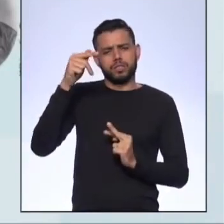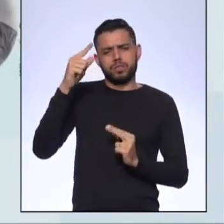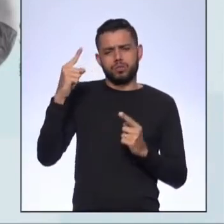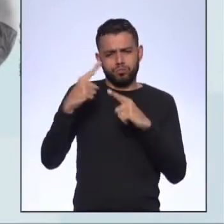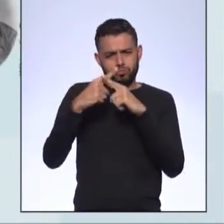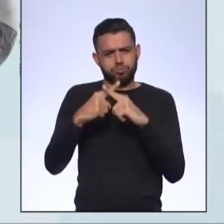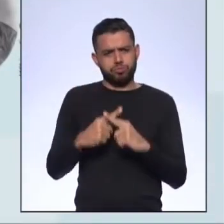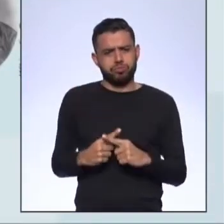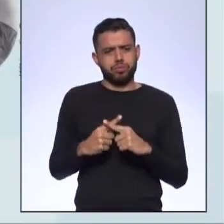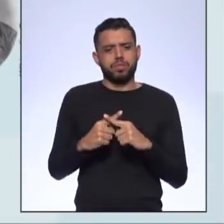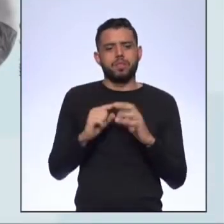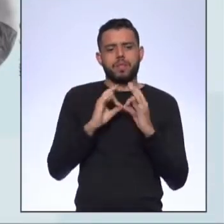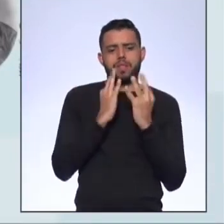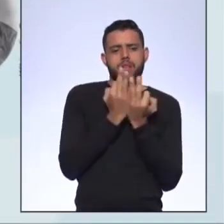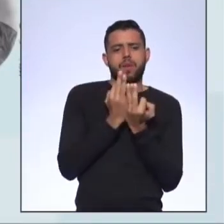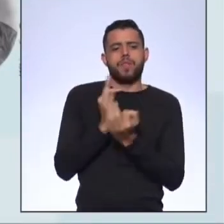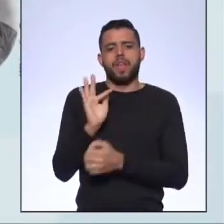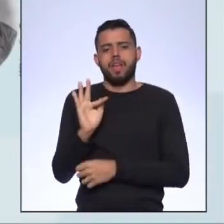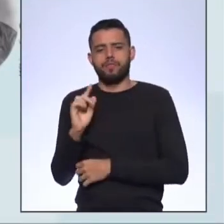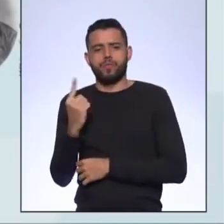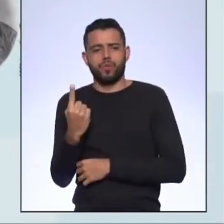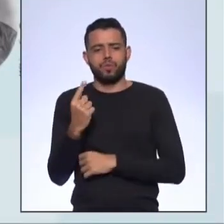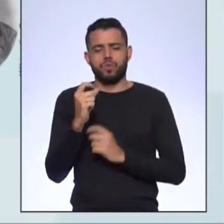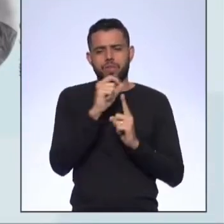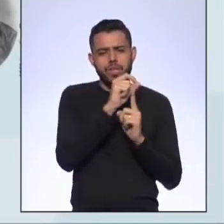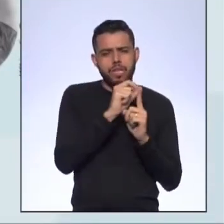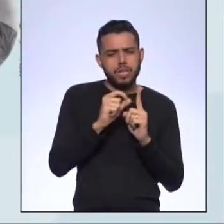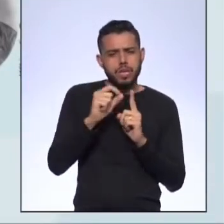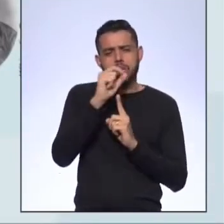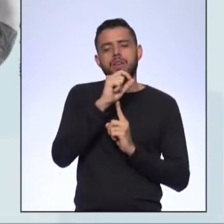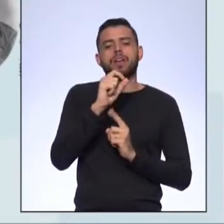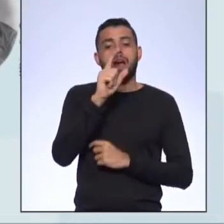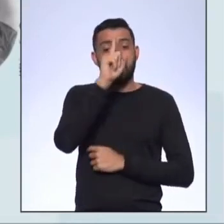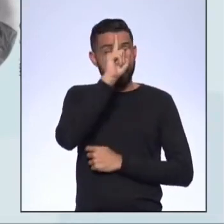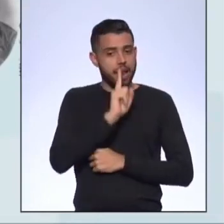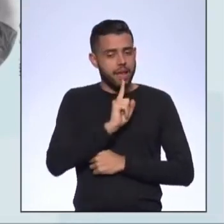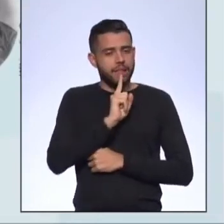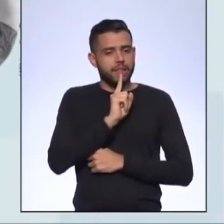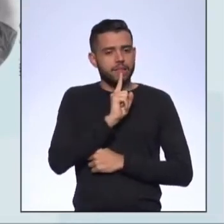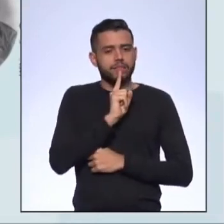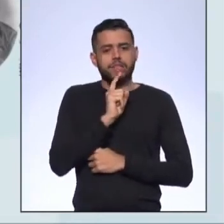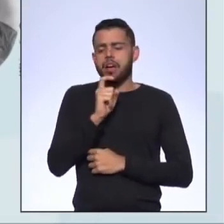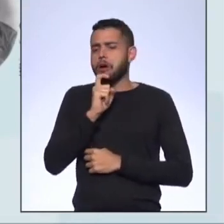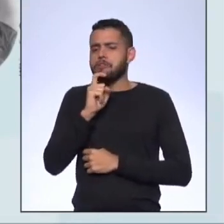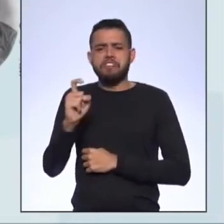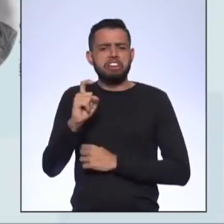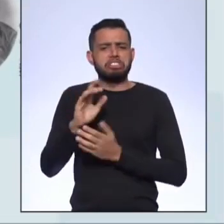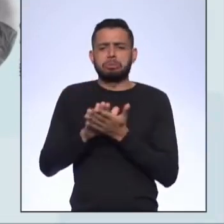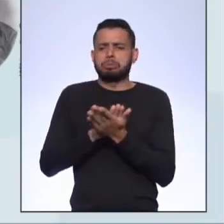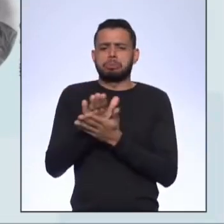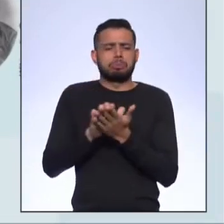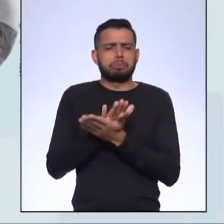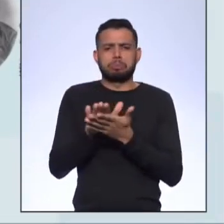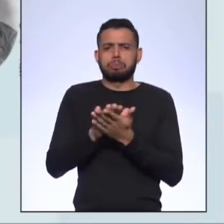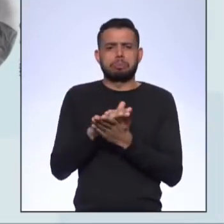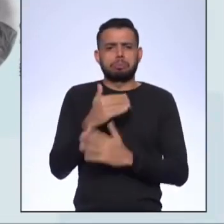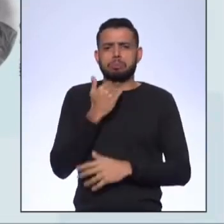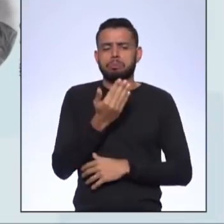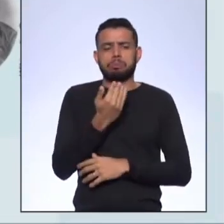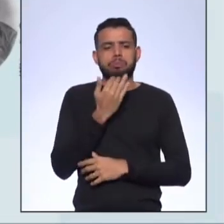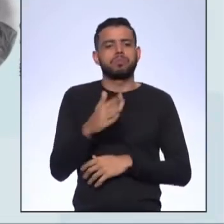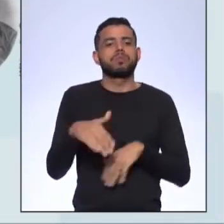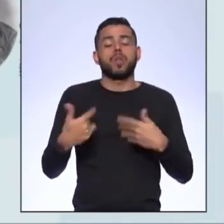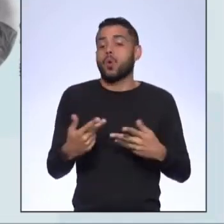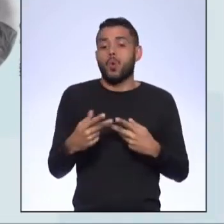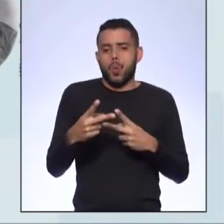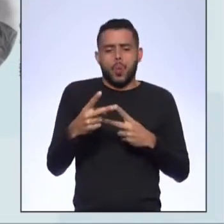resultando na F1, só com as ervilhas amarelas, a verde ela não se manifestou ali. Né? Então, não foi